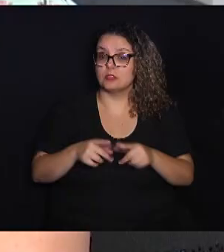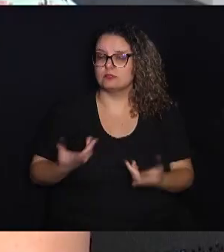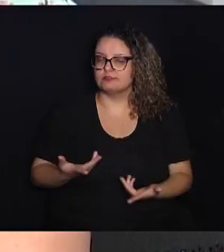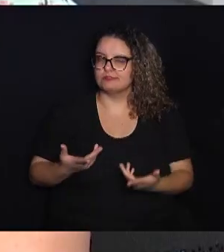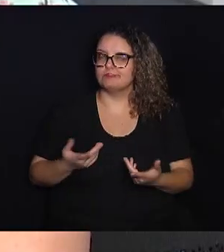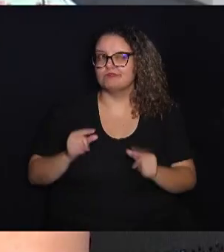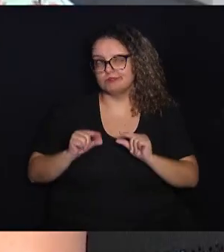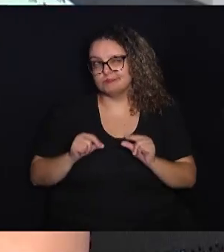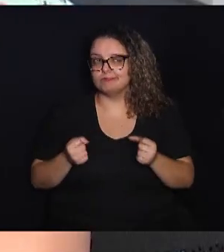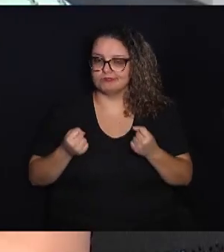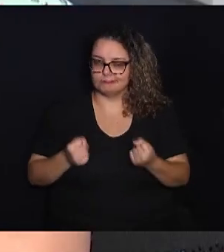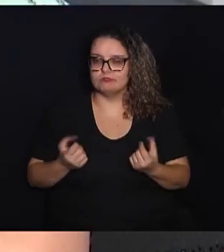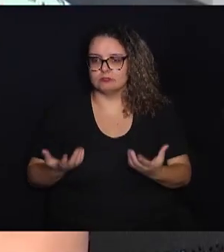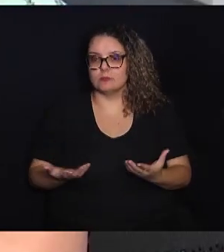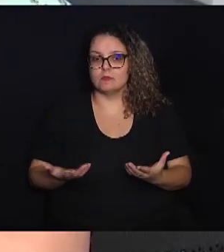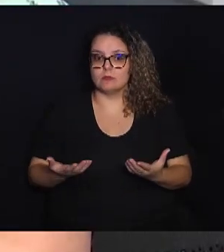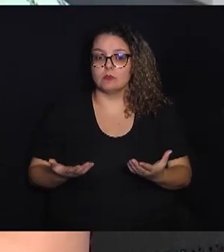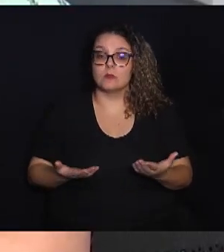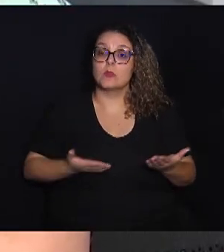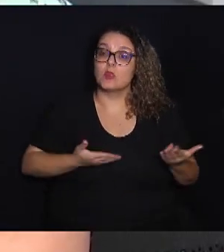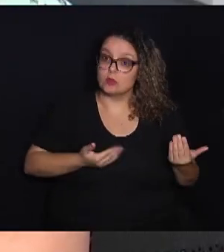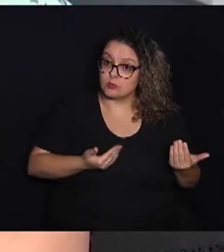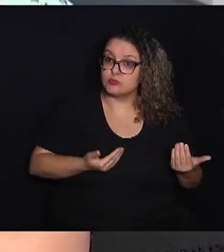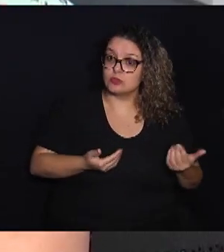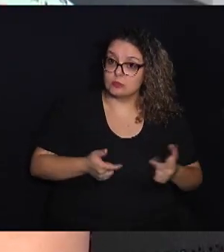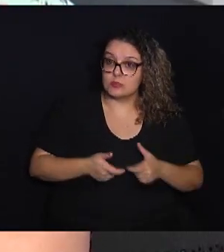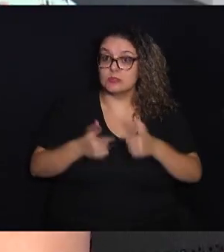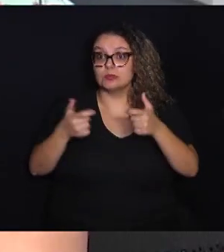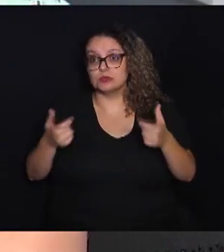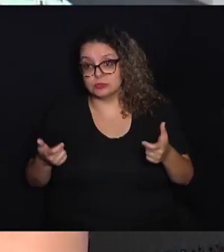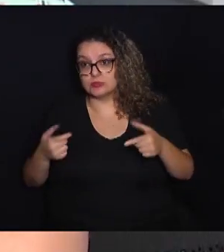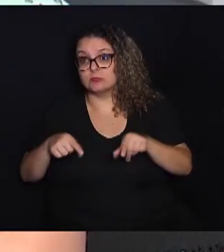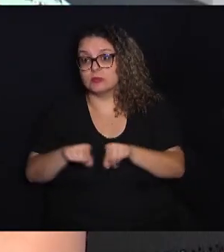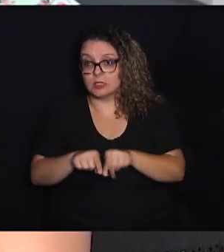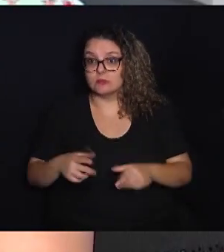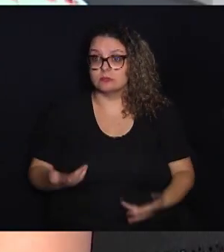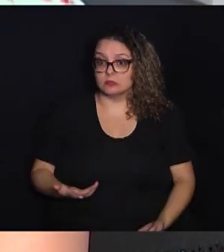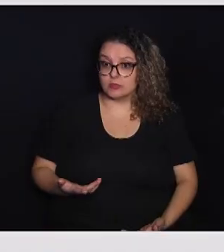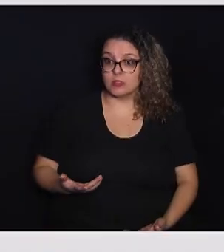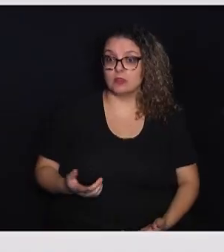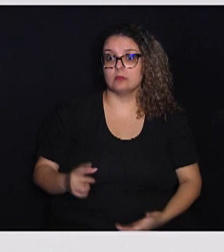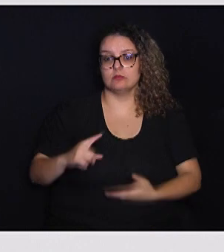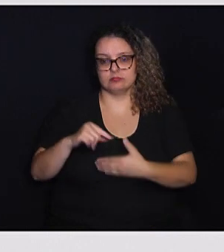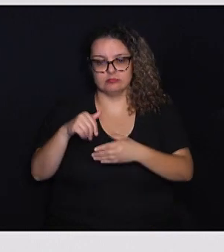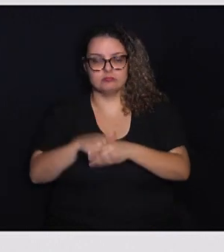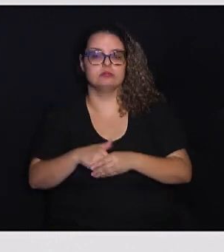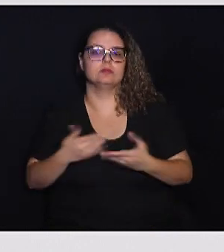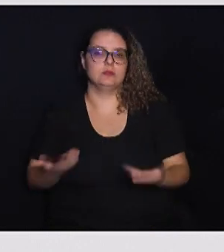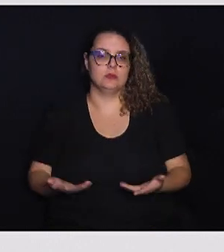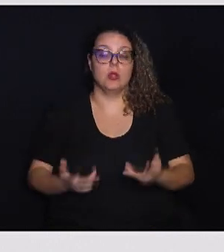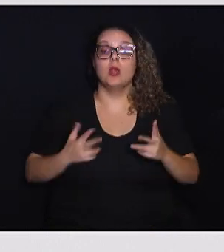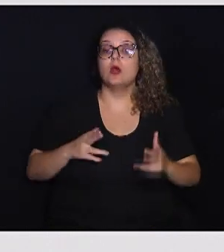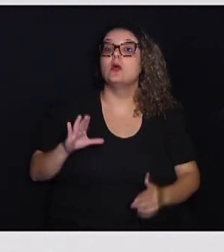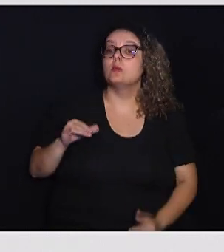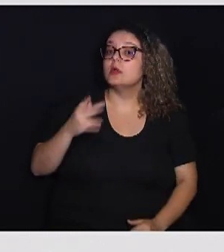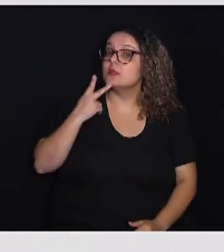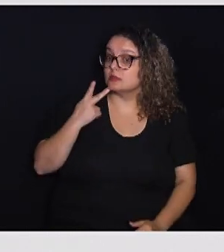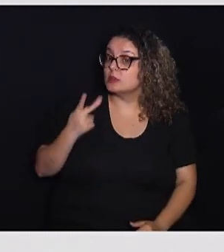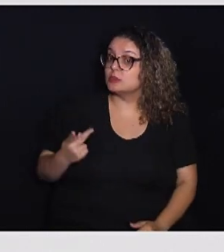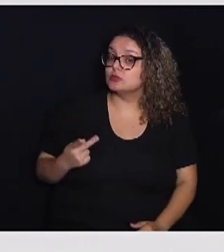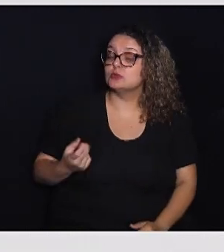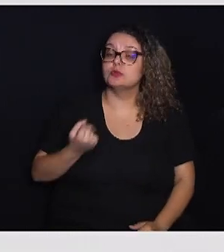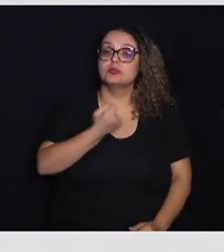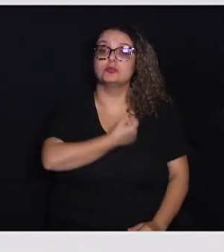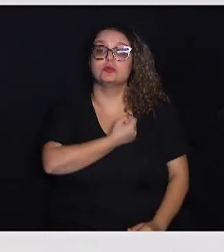puxado pelos jovens, né? O aumento dos jovens tirando o título eleitoral. Como a cientista política falou, o número